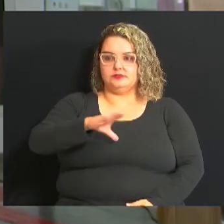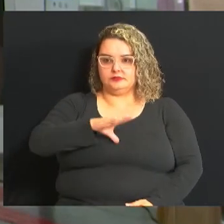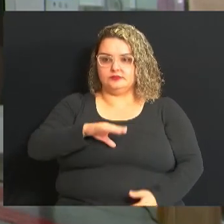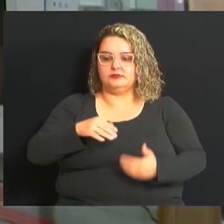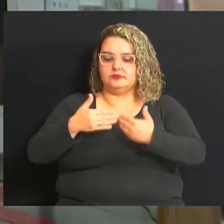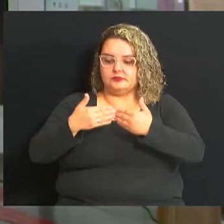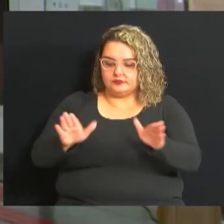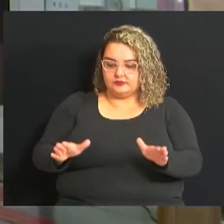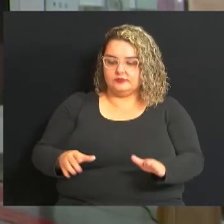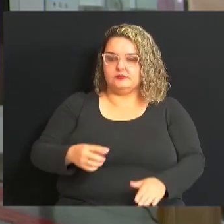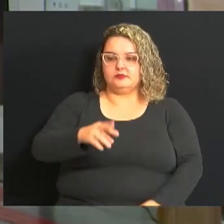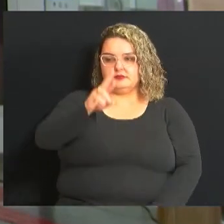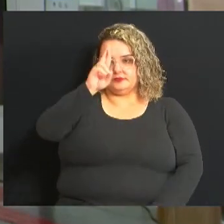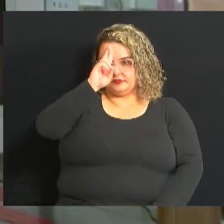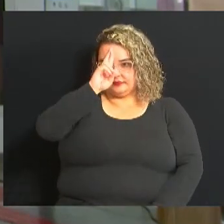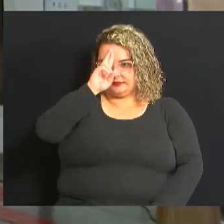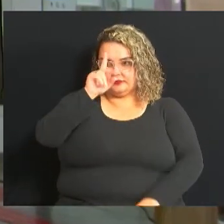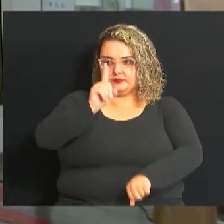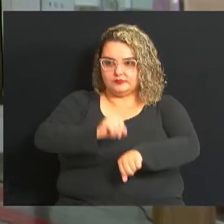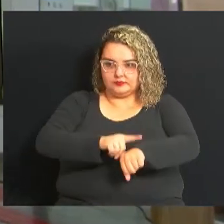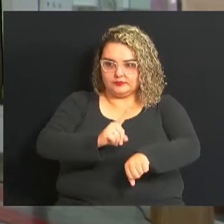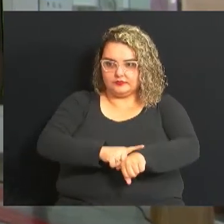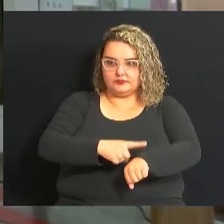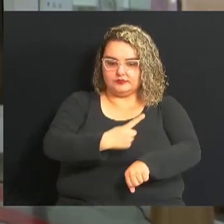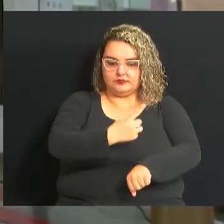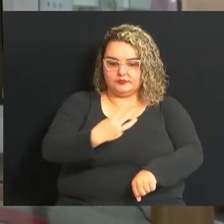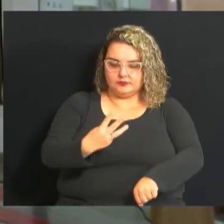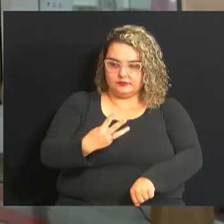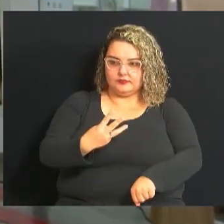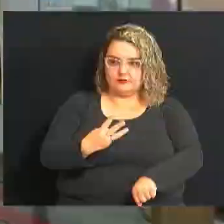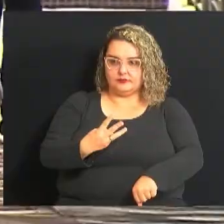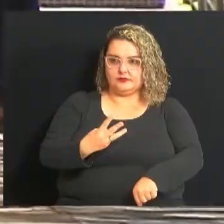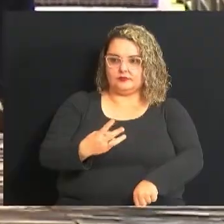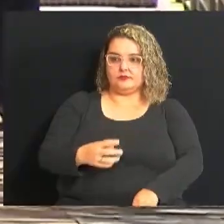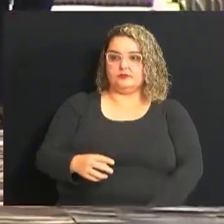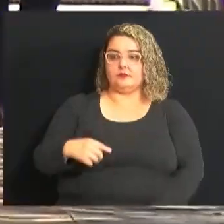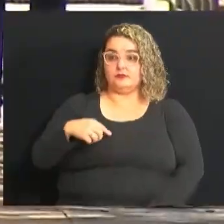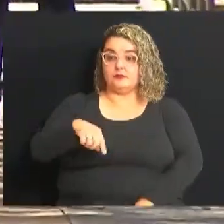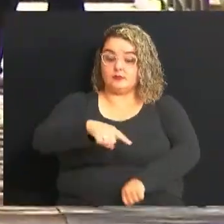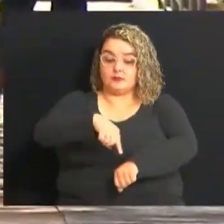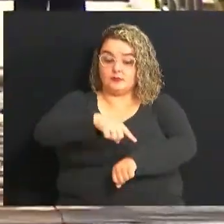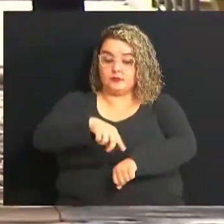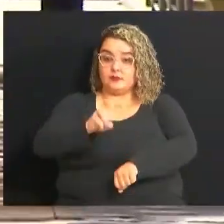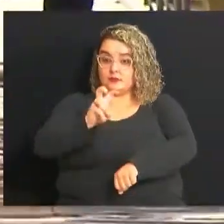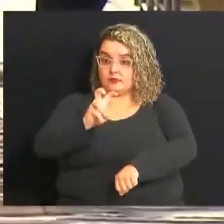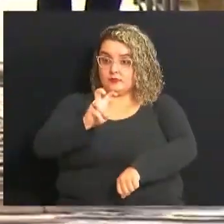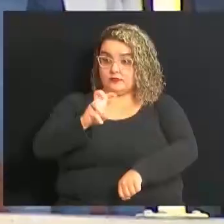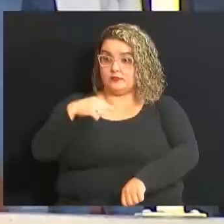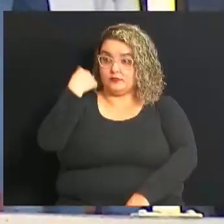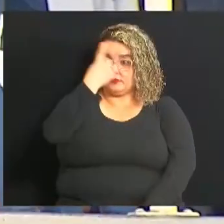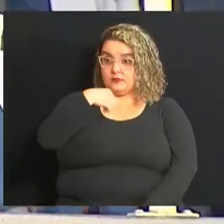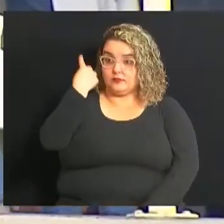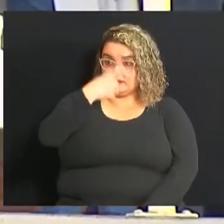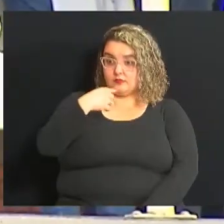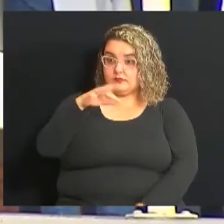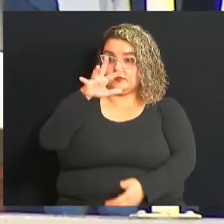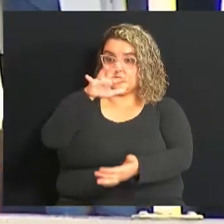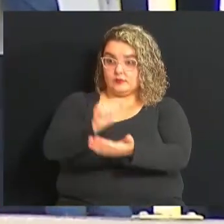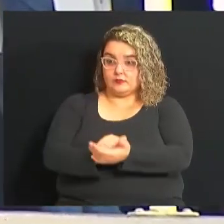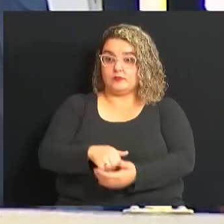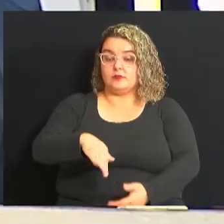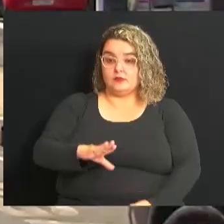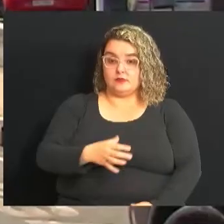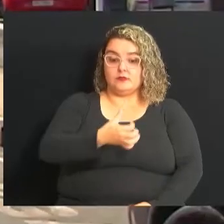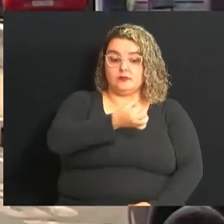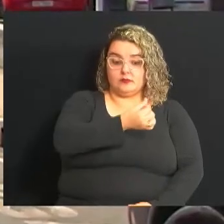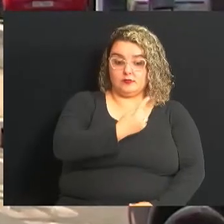meio-dia e o início da prova está previsto para as 13 horas, com a duração de 5 horas. Estão inscritos no processo mais de